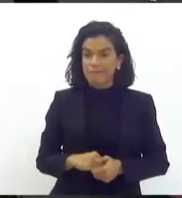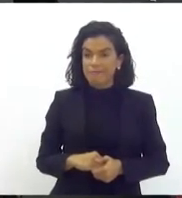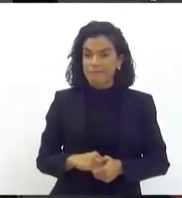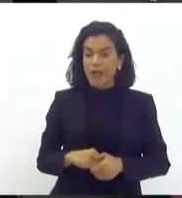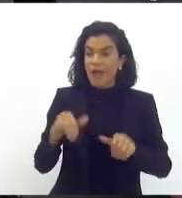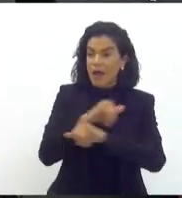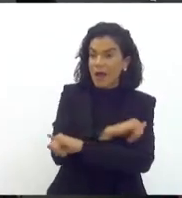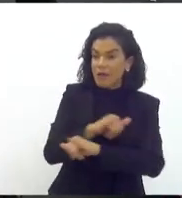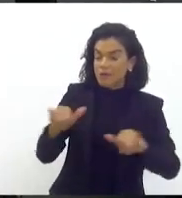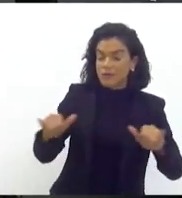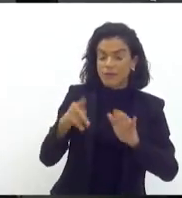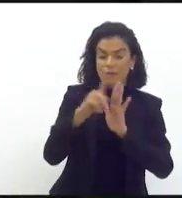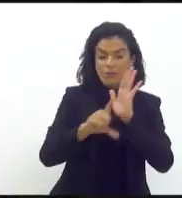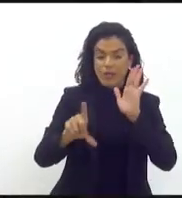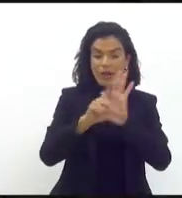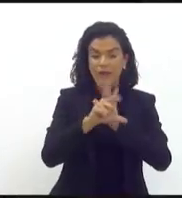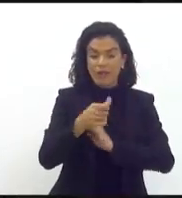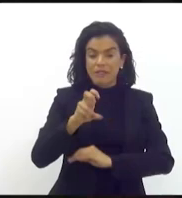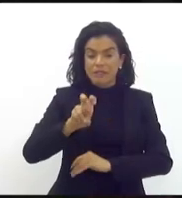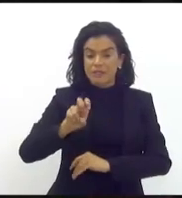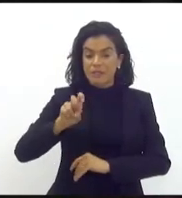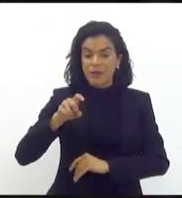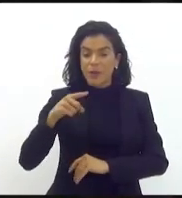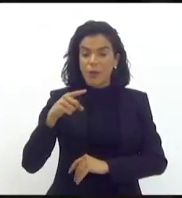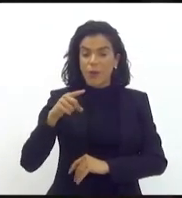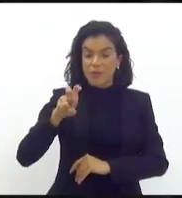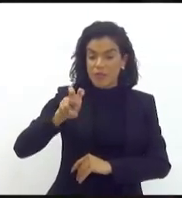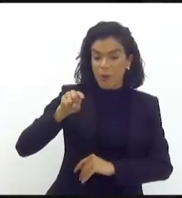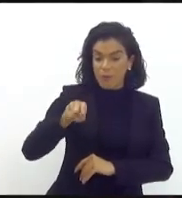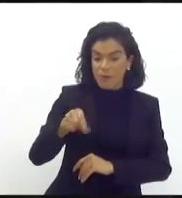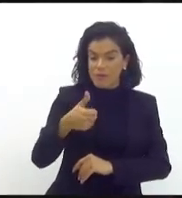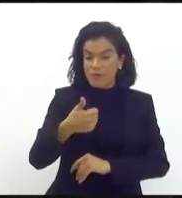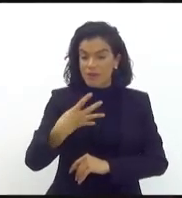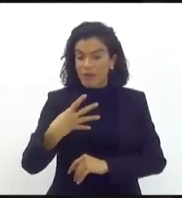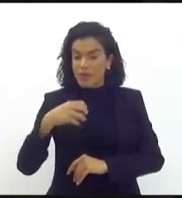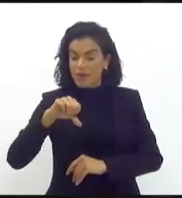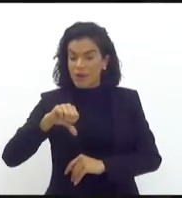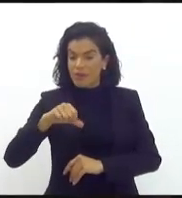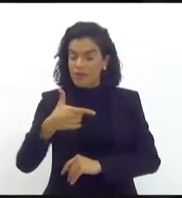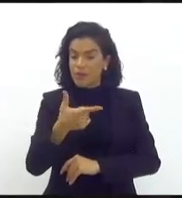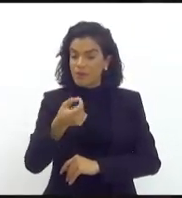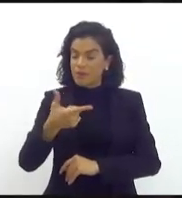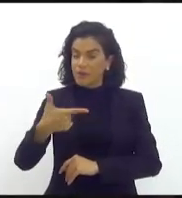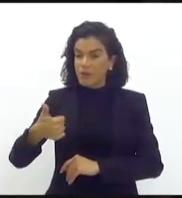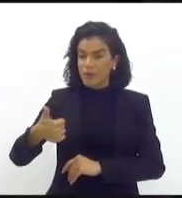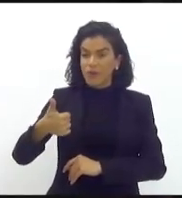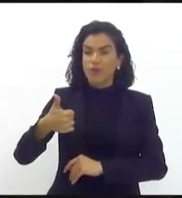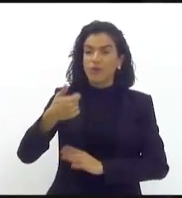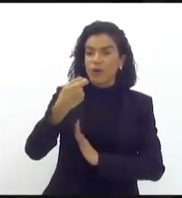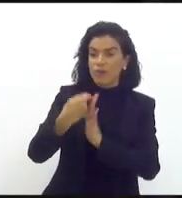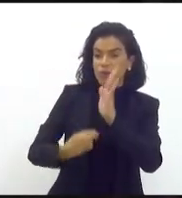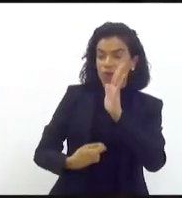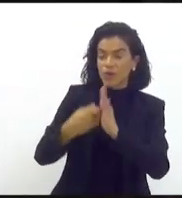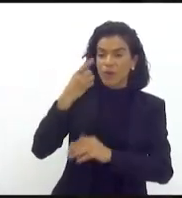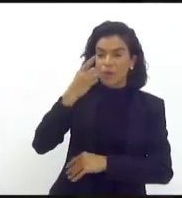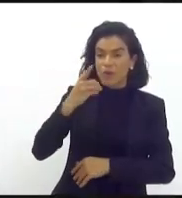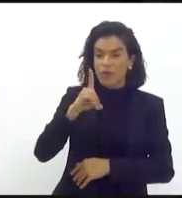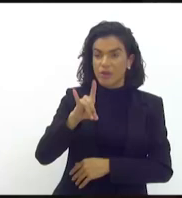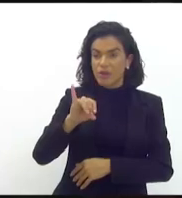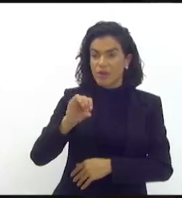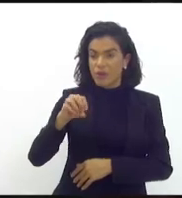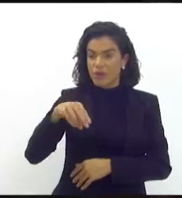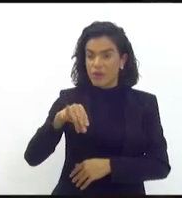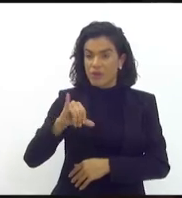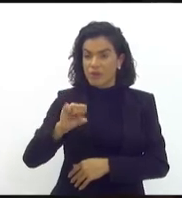anuncie o projeto de lei número 5.149/2021 de autoria Deputado Dionísio Lins